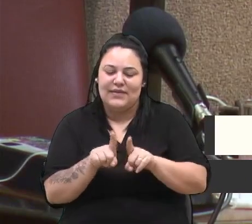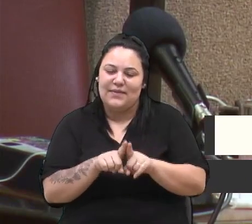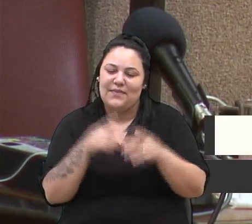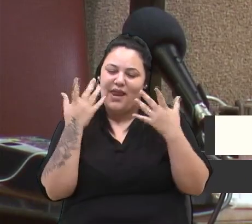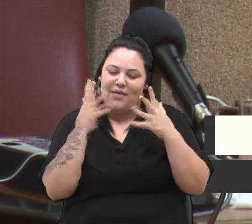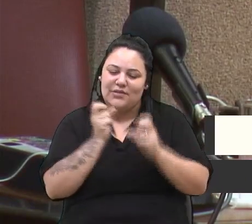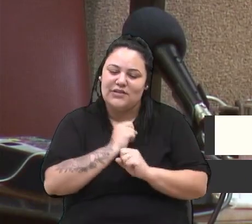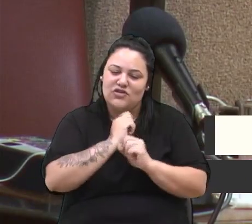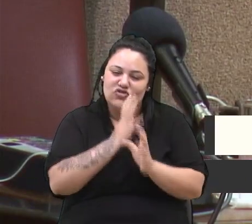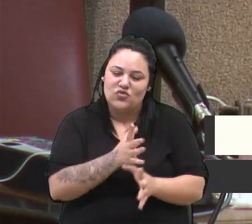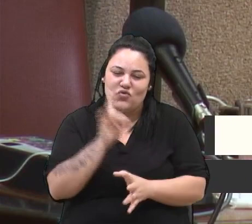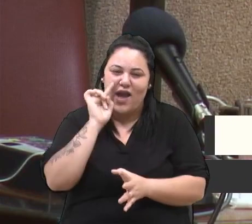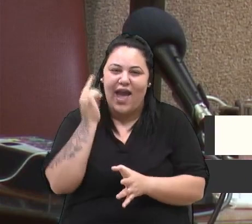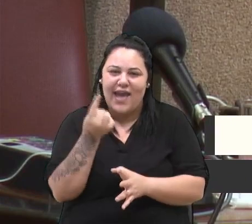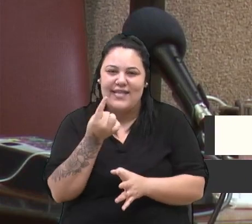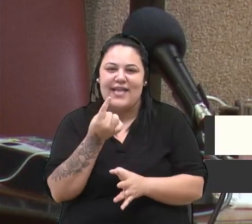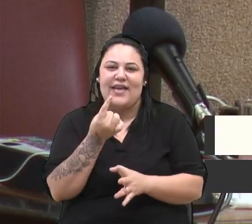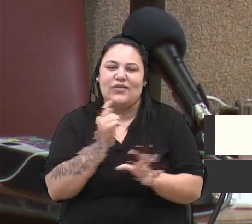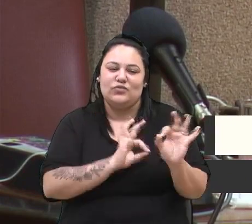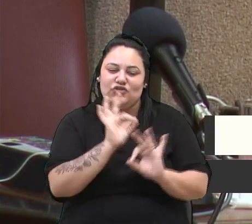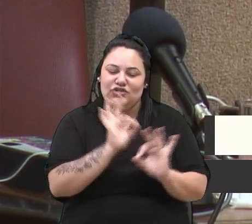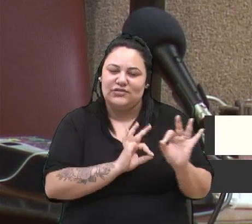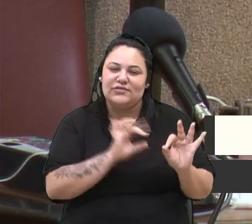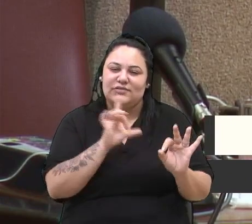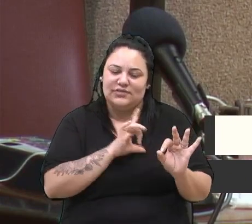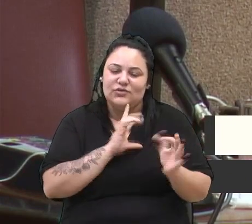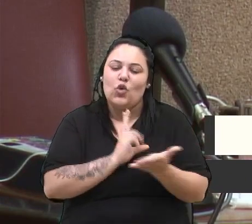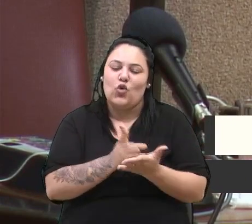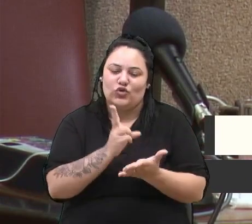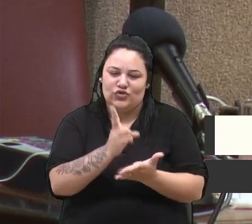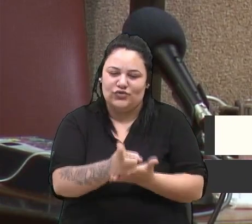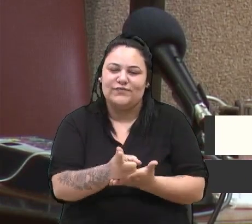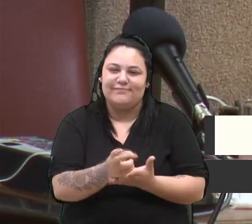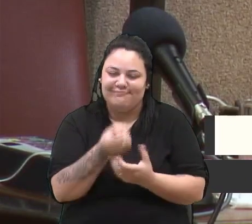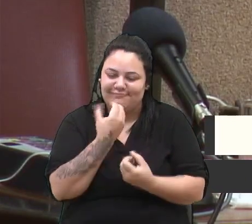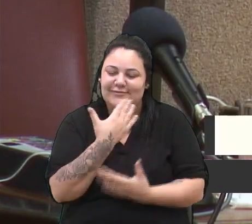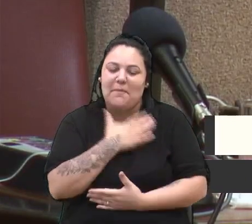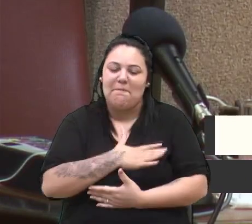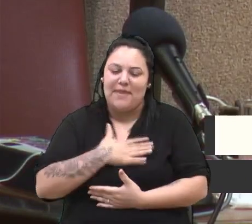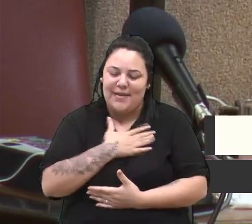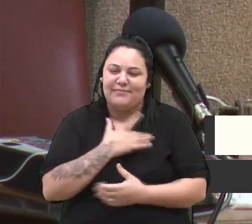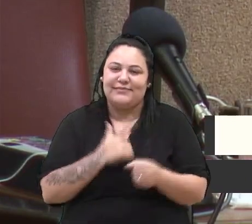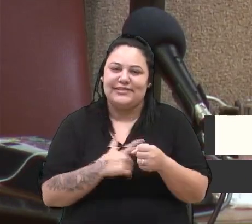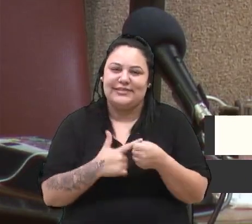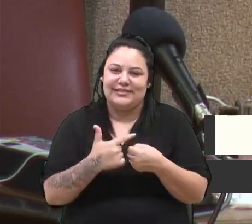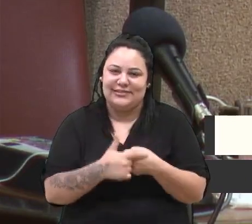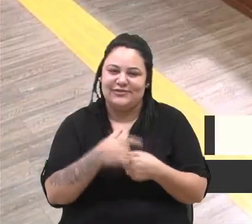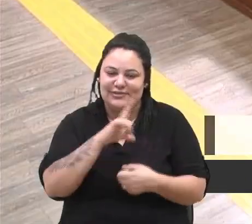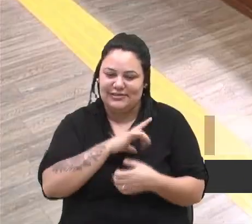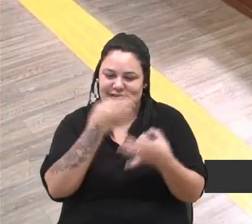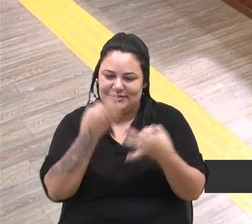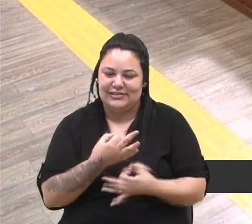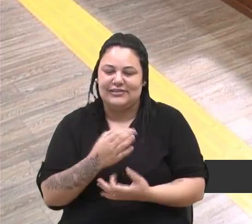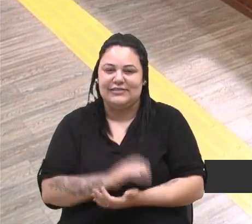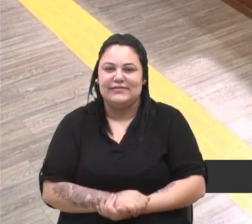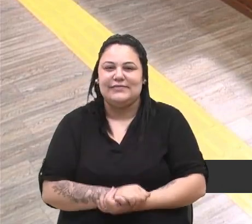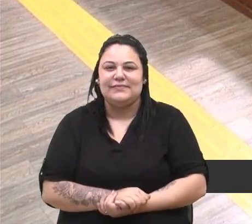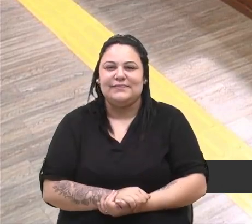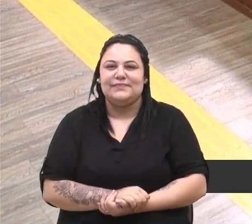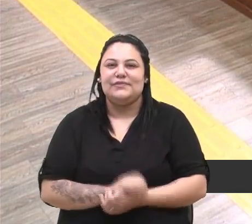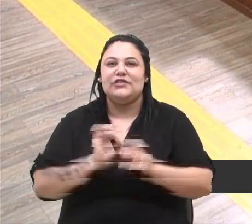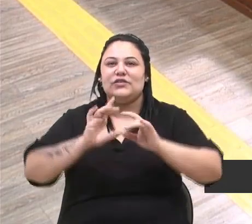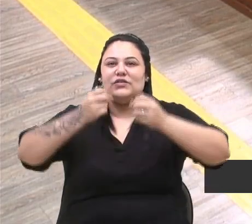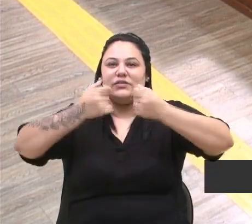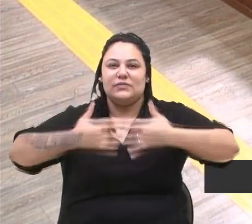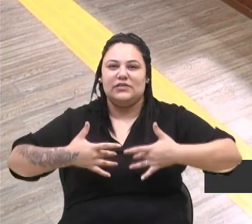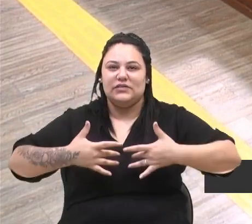do projeto, e leve adiante, que vai fazer muito bem para a nossa cidade. Só colocando que a população idosa ela